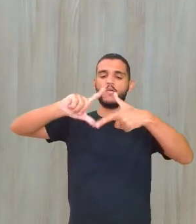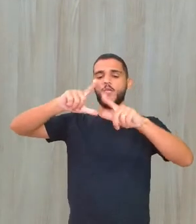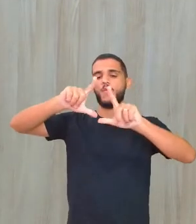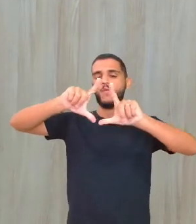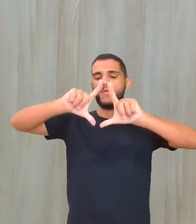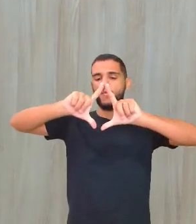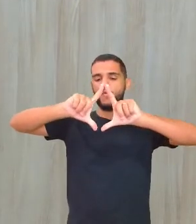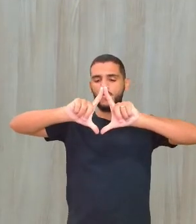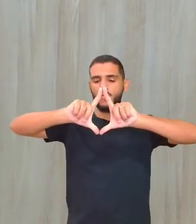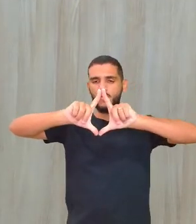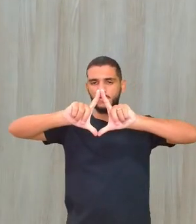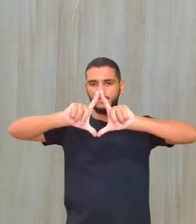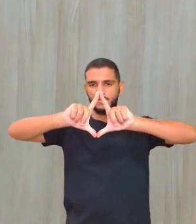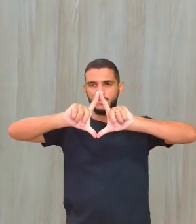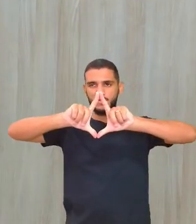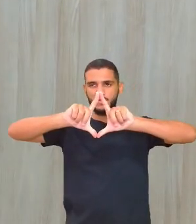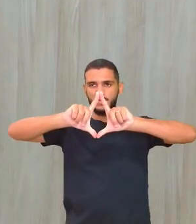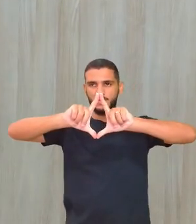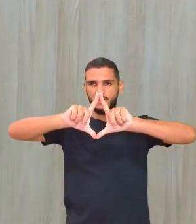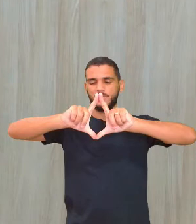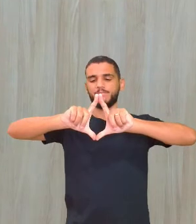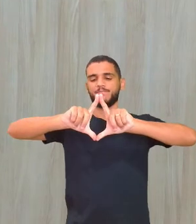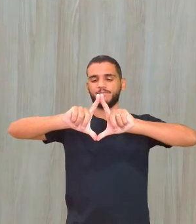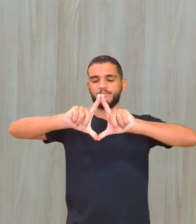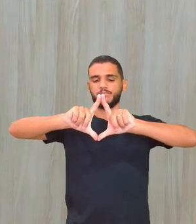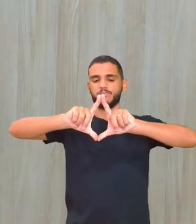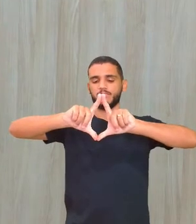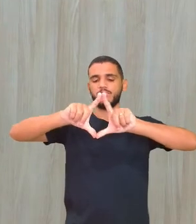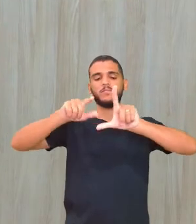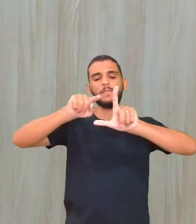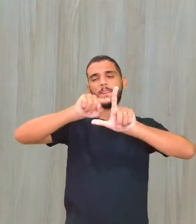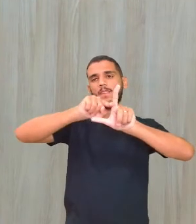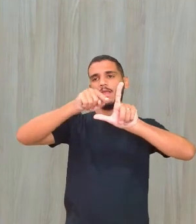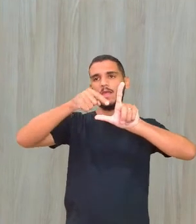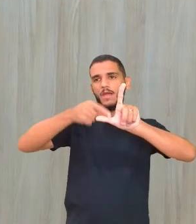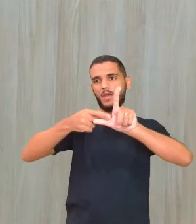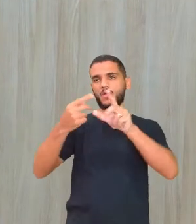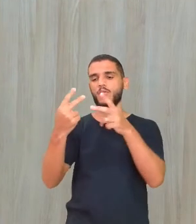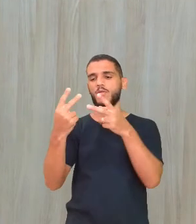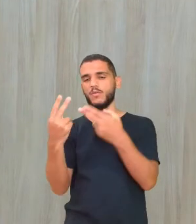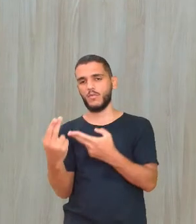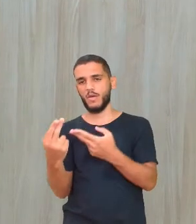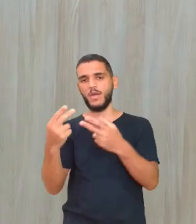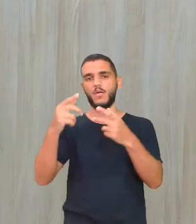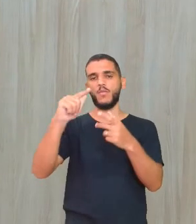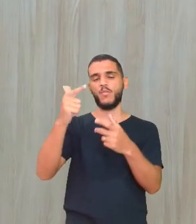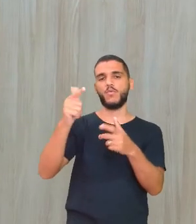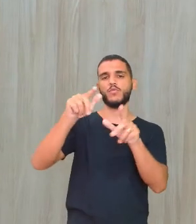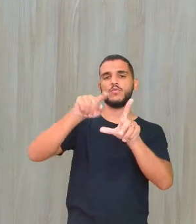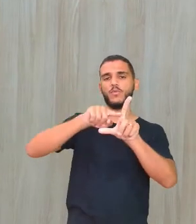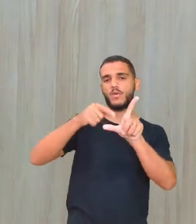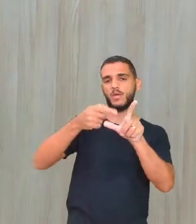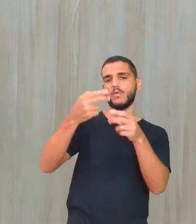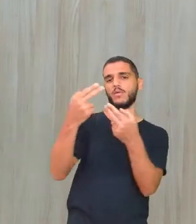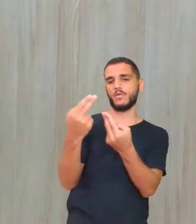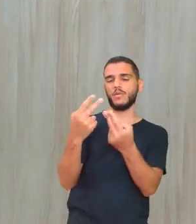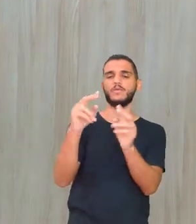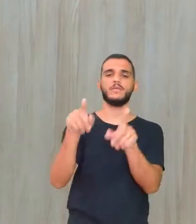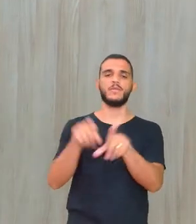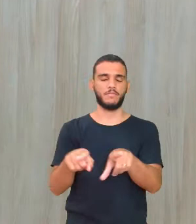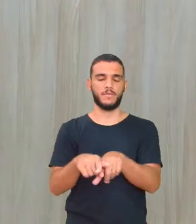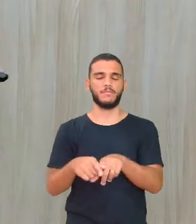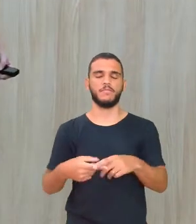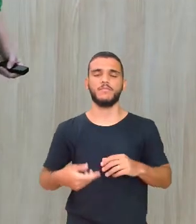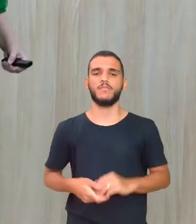Então, este ângulo vai ser igual a esse do lado de cá e esse daqui vai ser igual a esse.